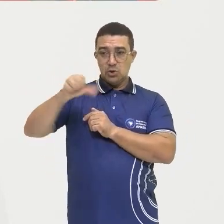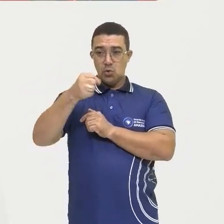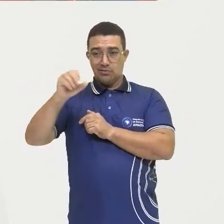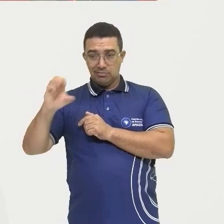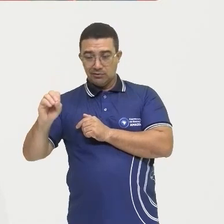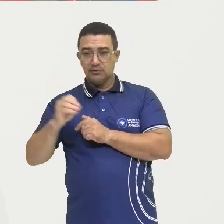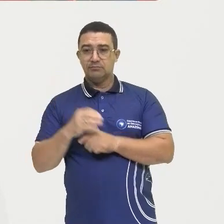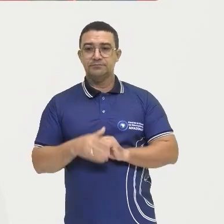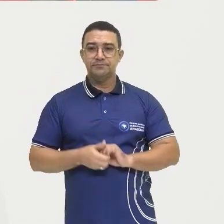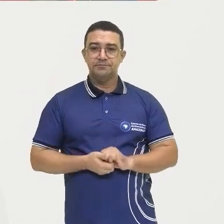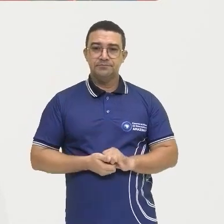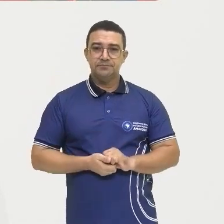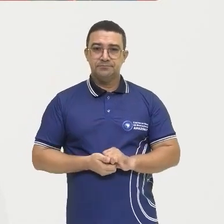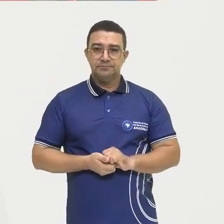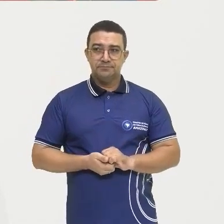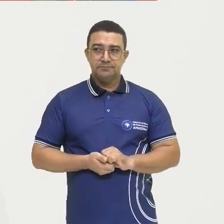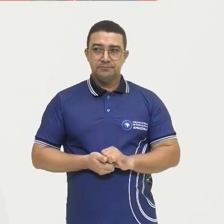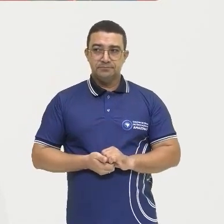de